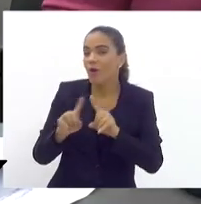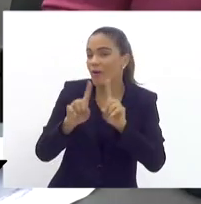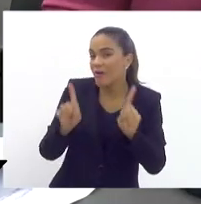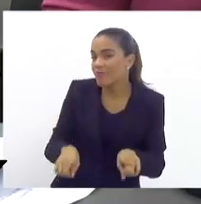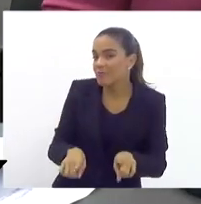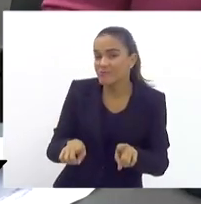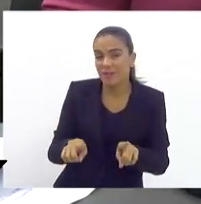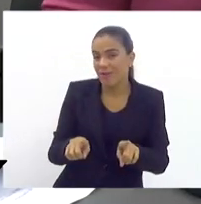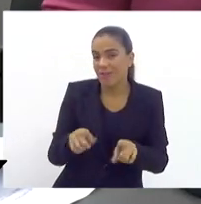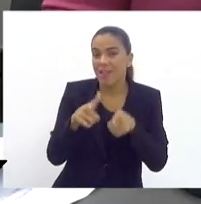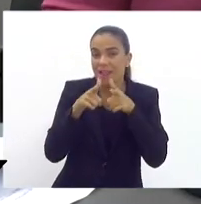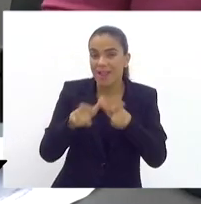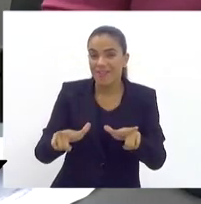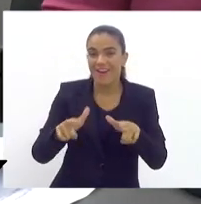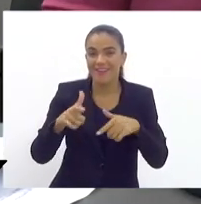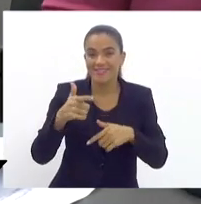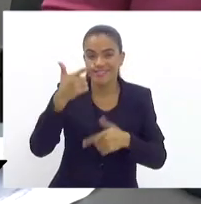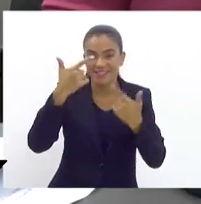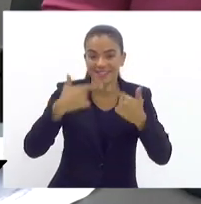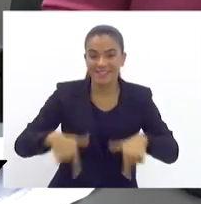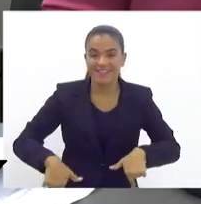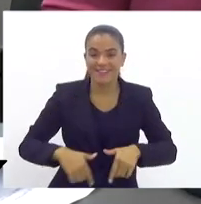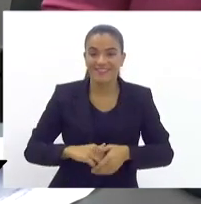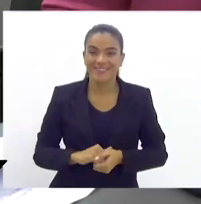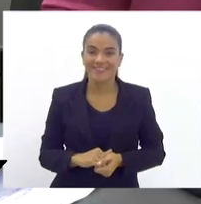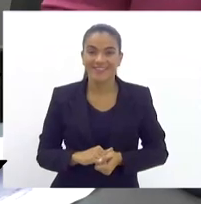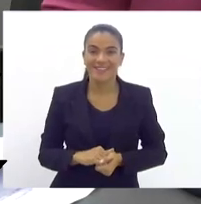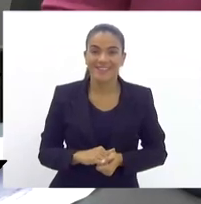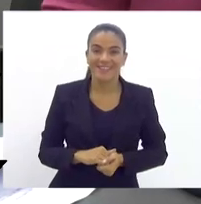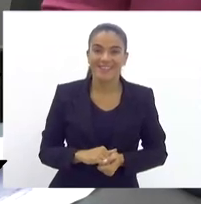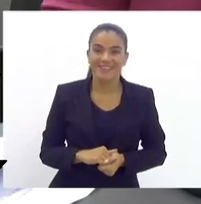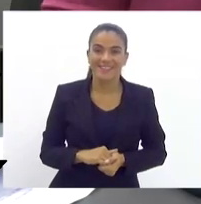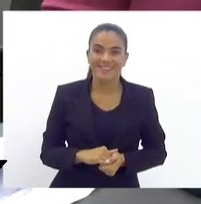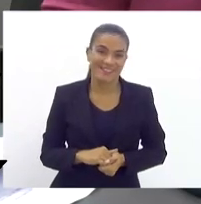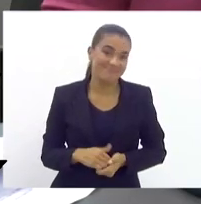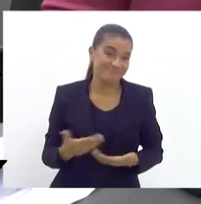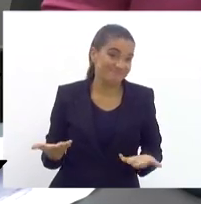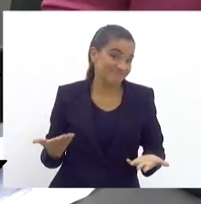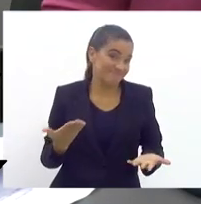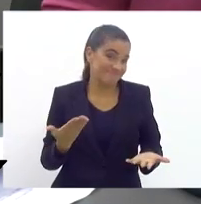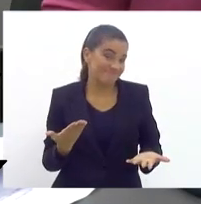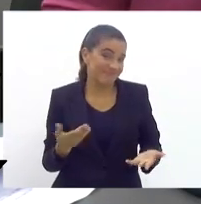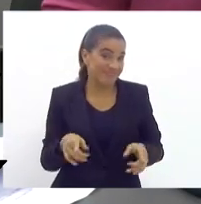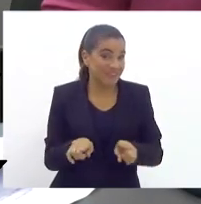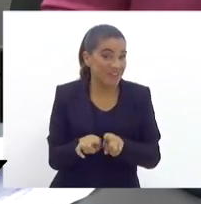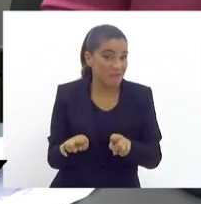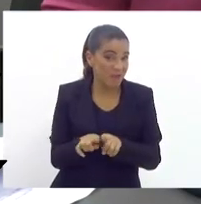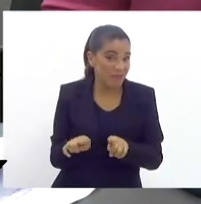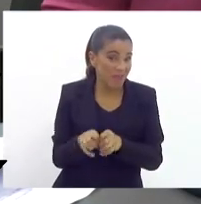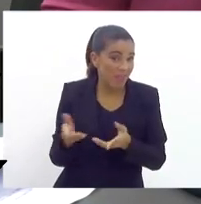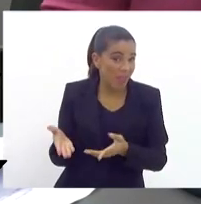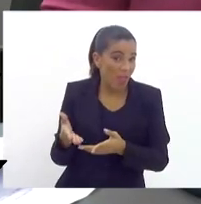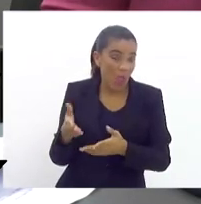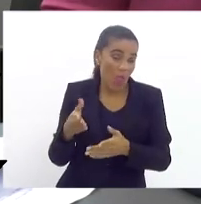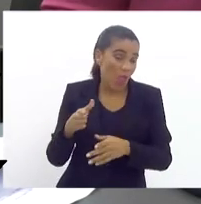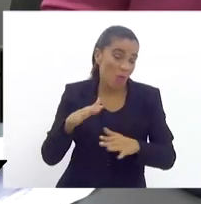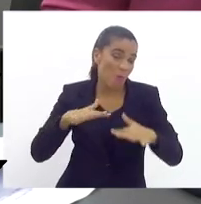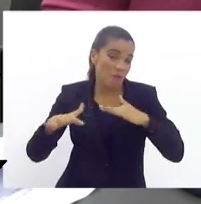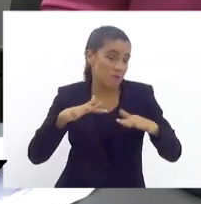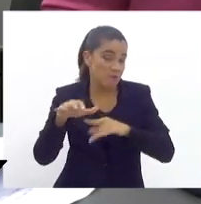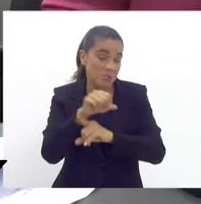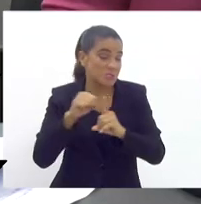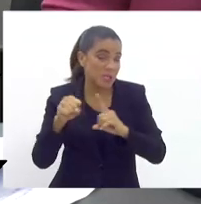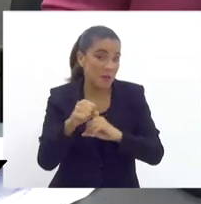linguagem neutra. É perfeitamente cabível, porque isto é um fenômeno social. Você está